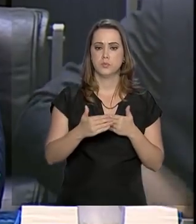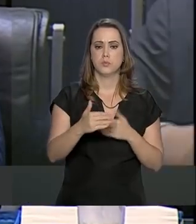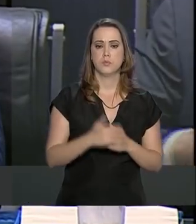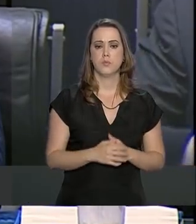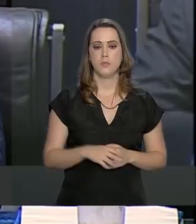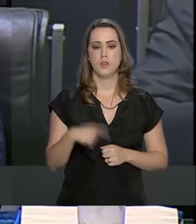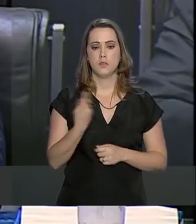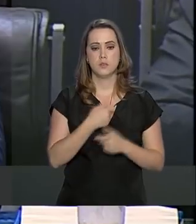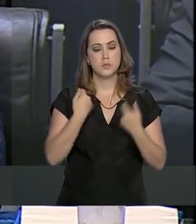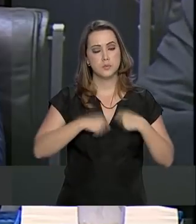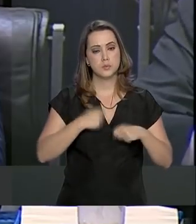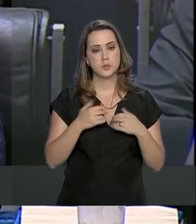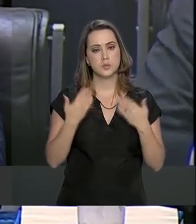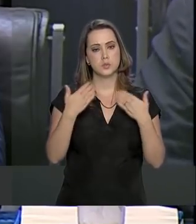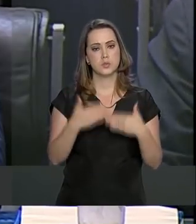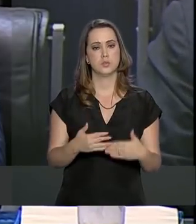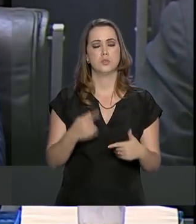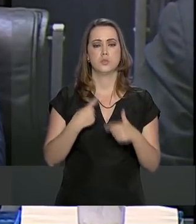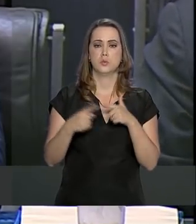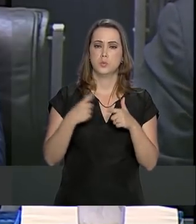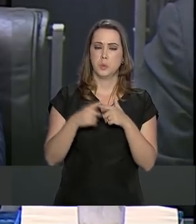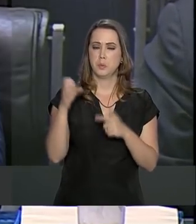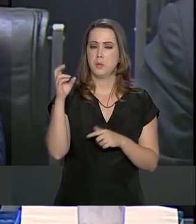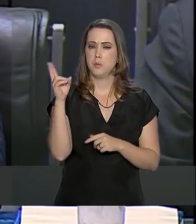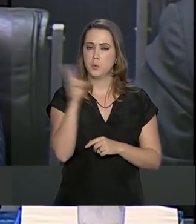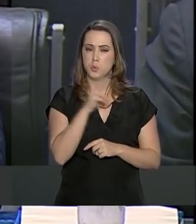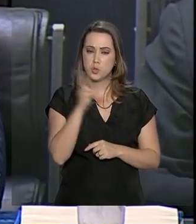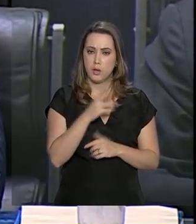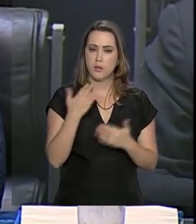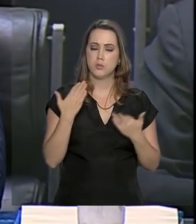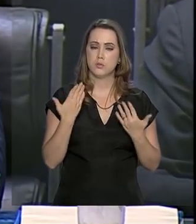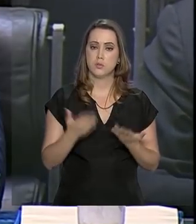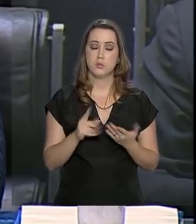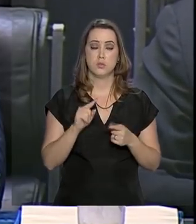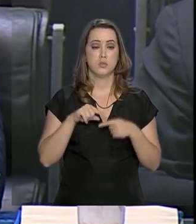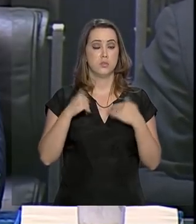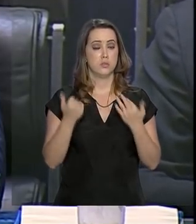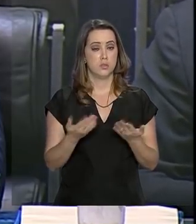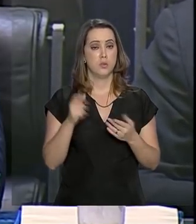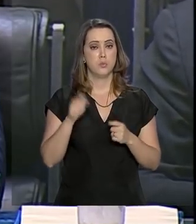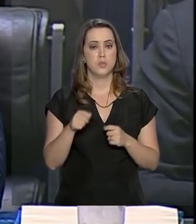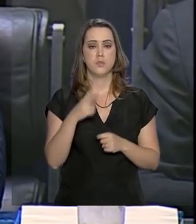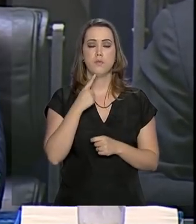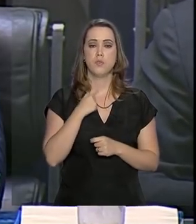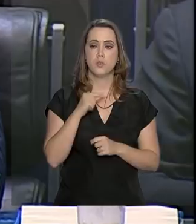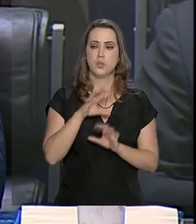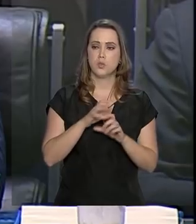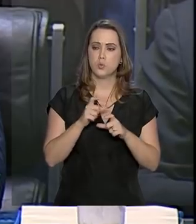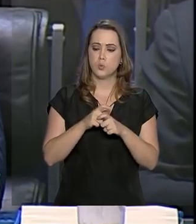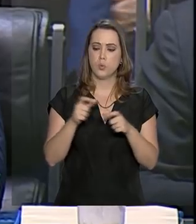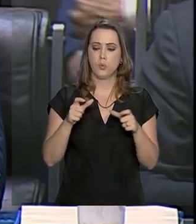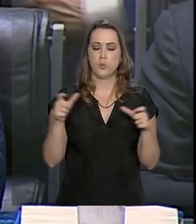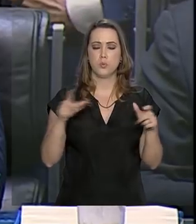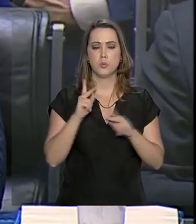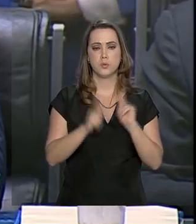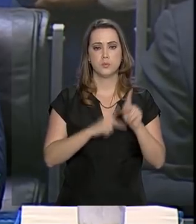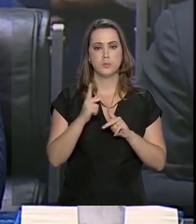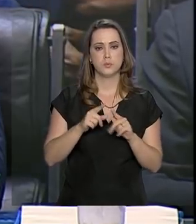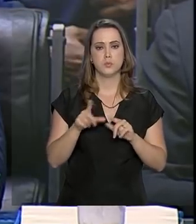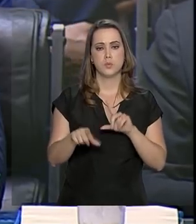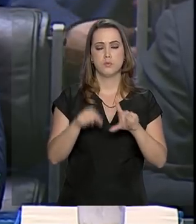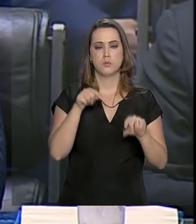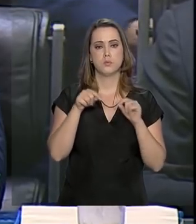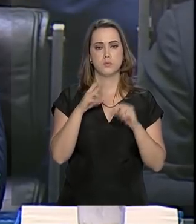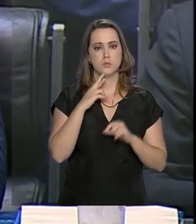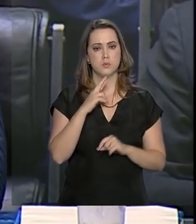legislatura, precisaremos enfrentar uma pauta de matérias urgentes, de modo a corresponder à vontade da maioria da população indicada